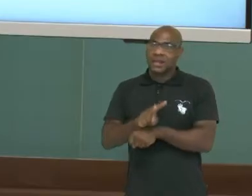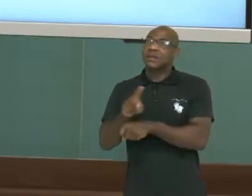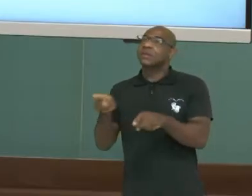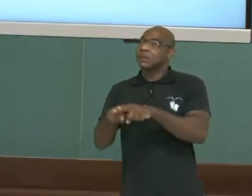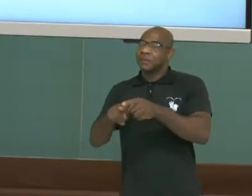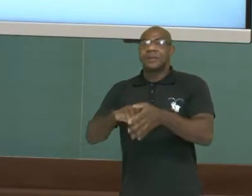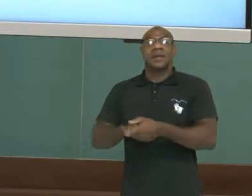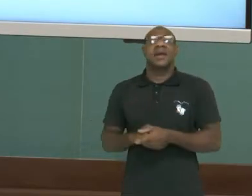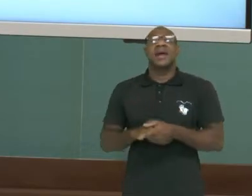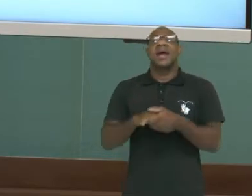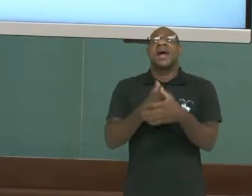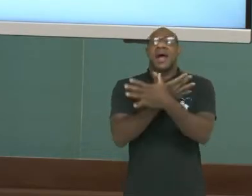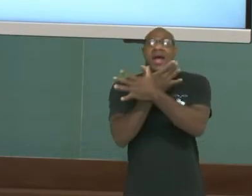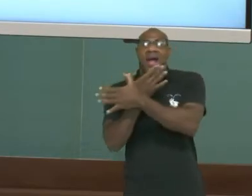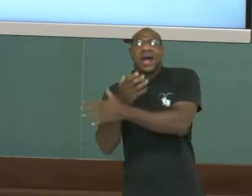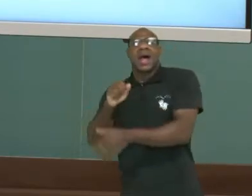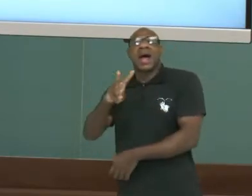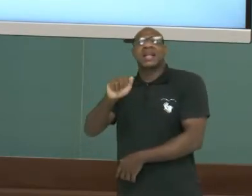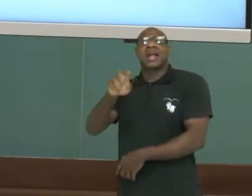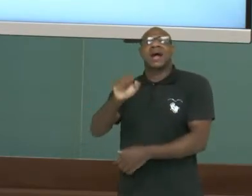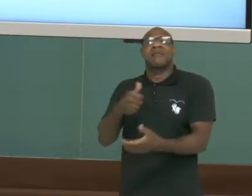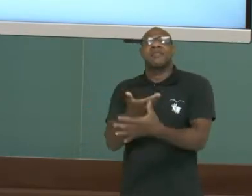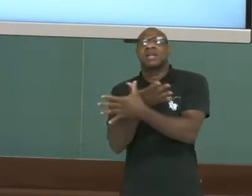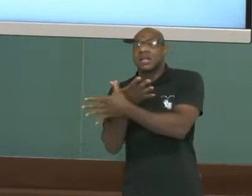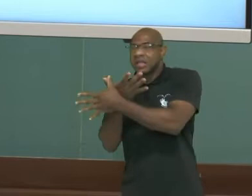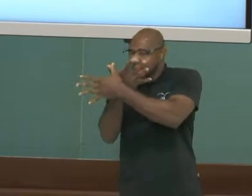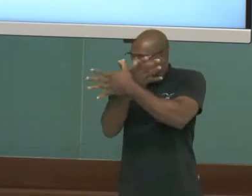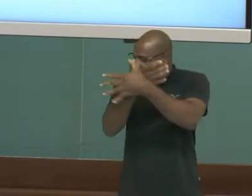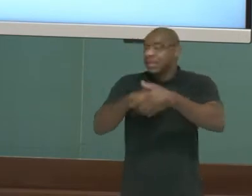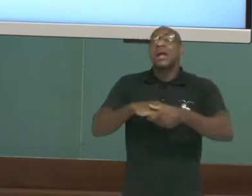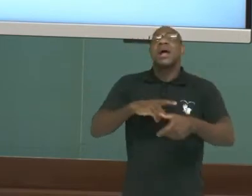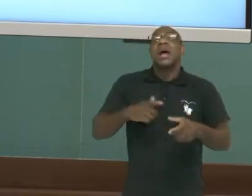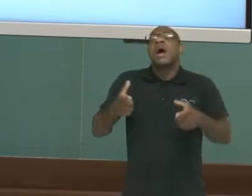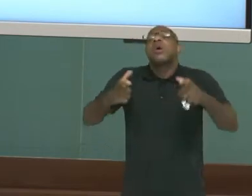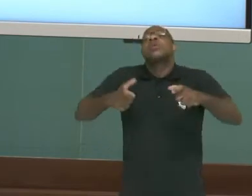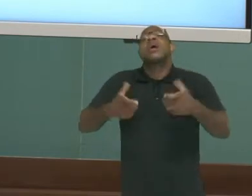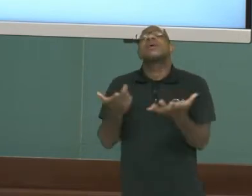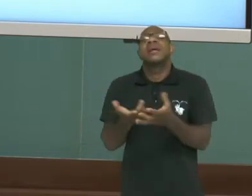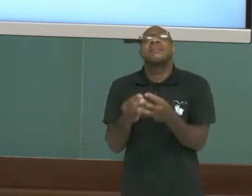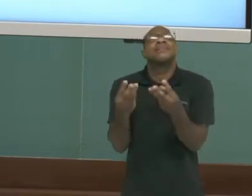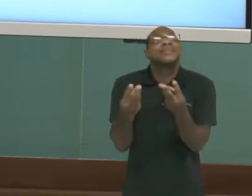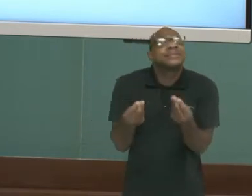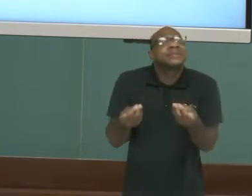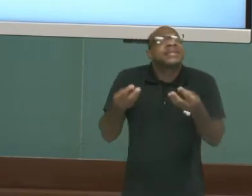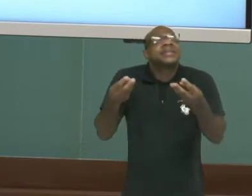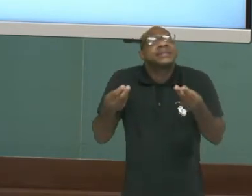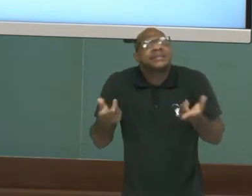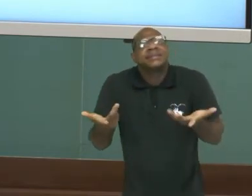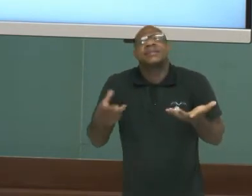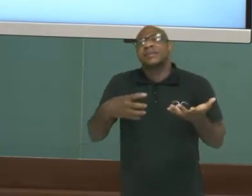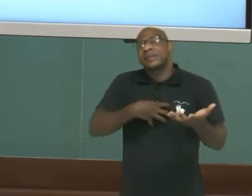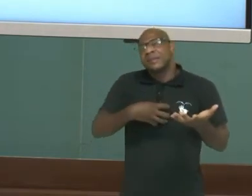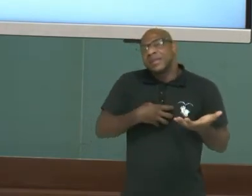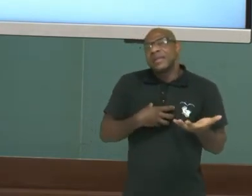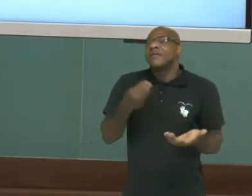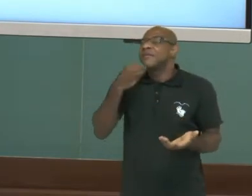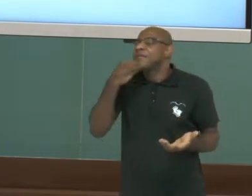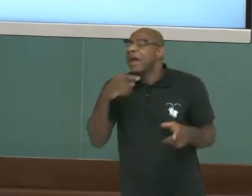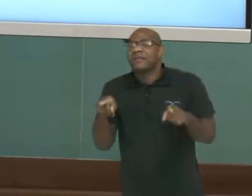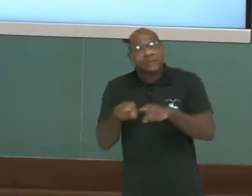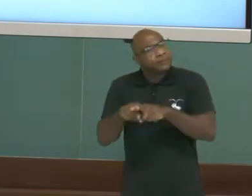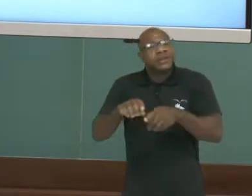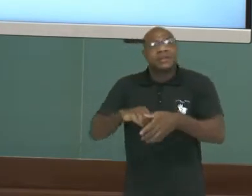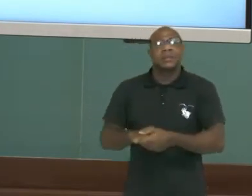As aves são animais muito sensíveis às condições ambientais. Isso mesmo, por essa razão, conseguem